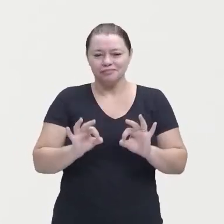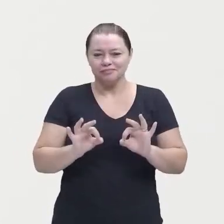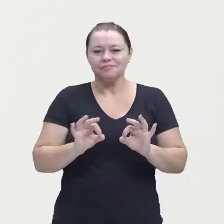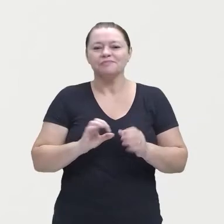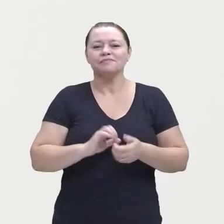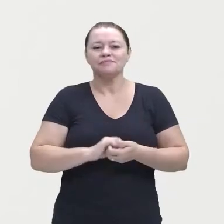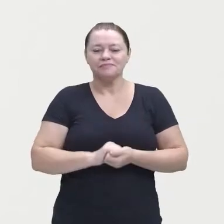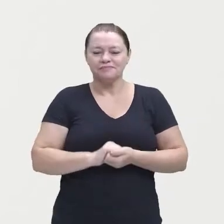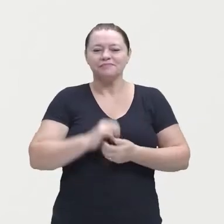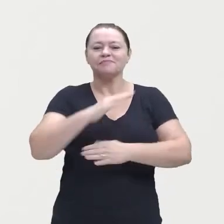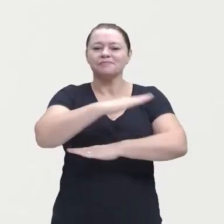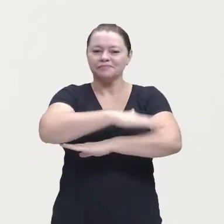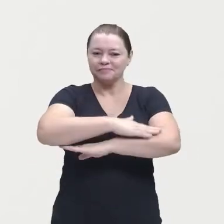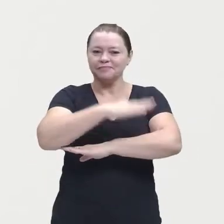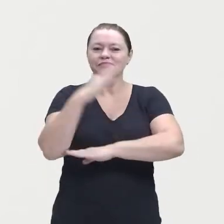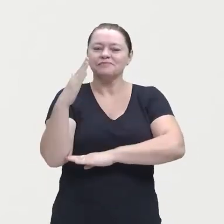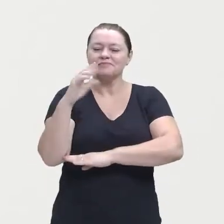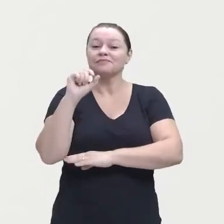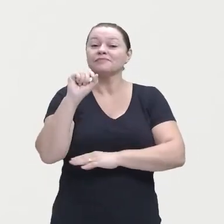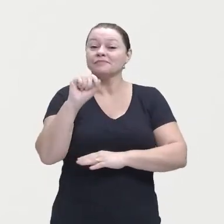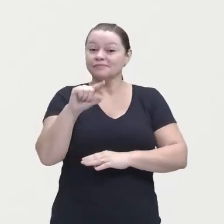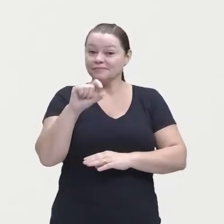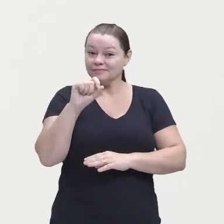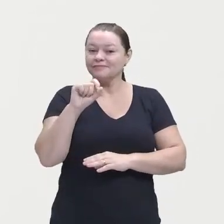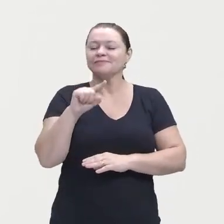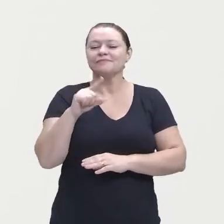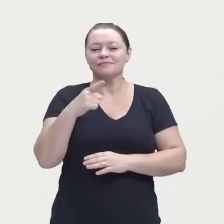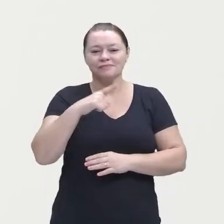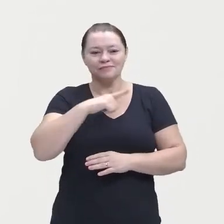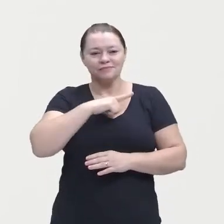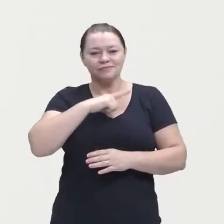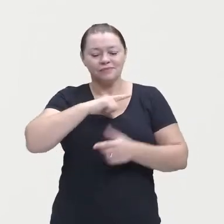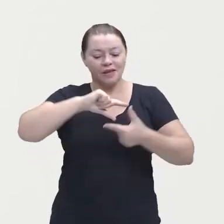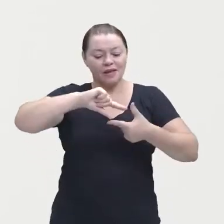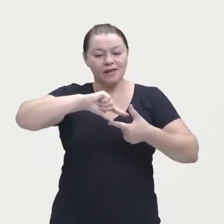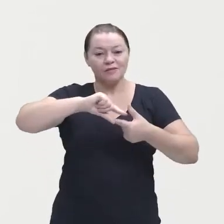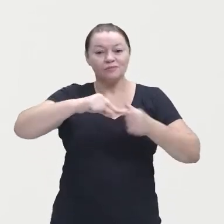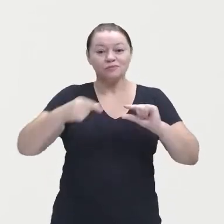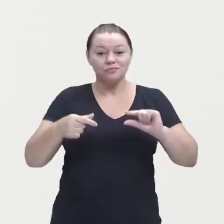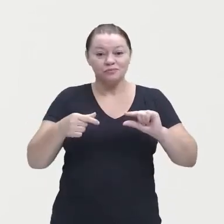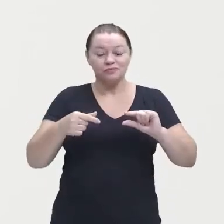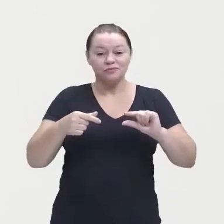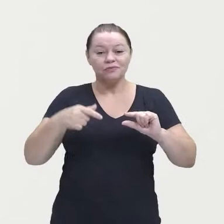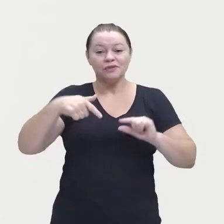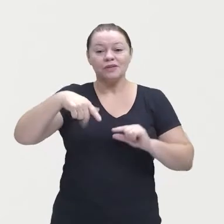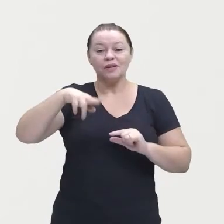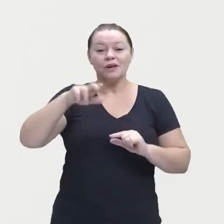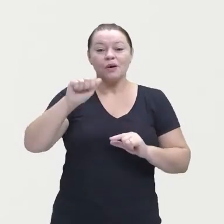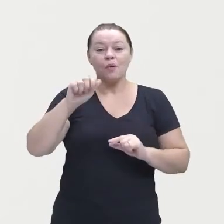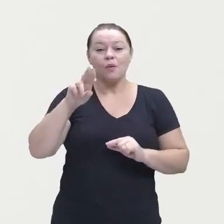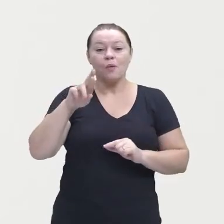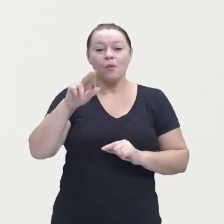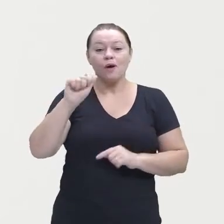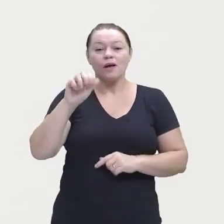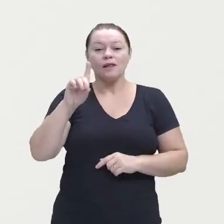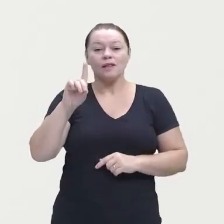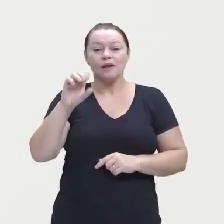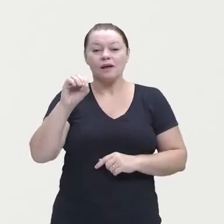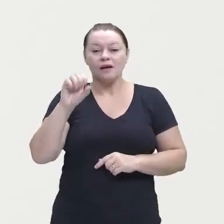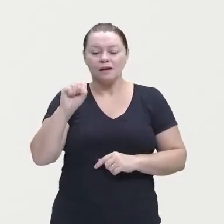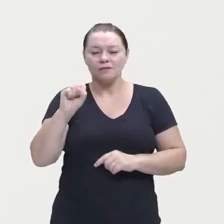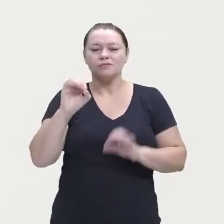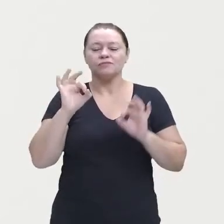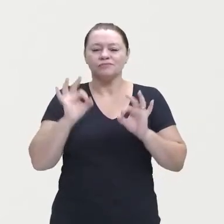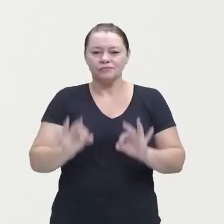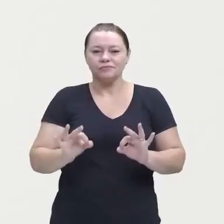As janelas azuis têm o formato de 2 quadrados.